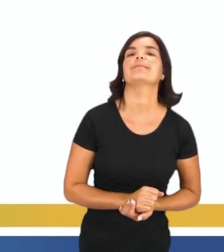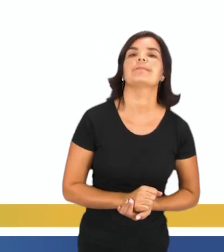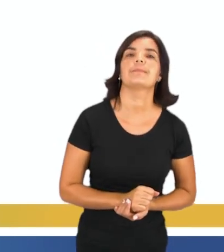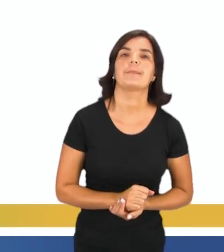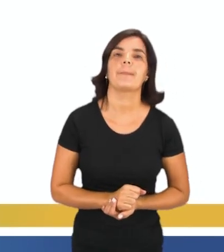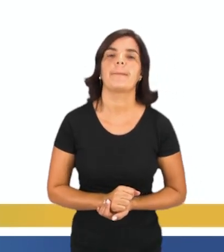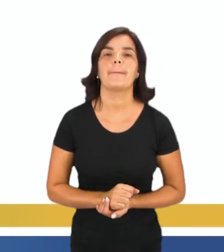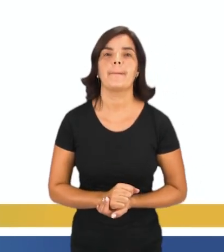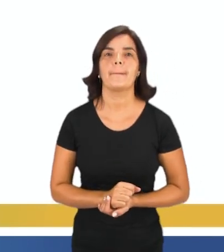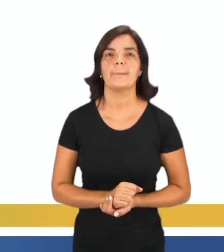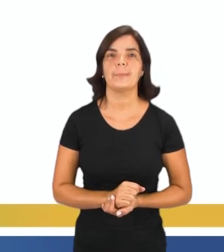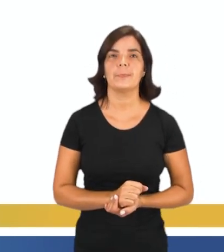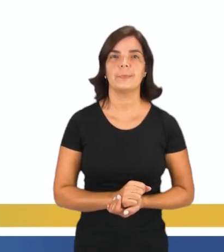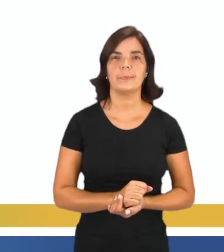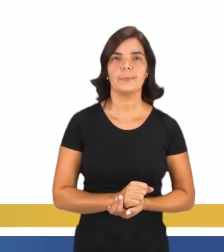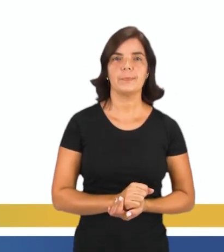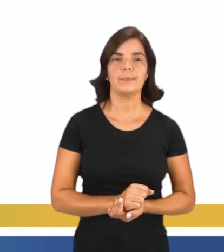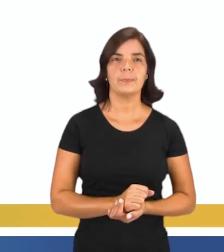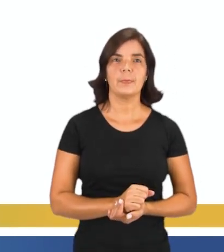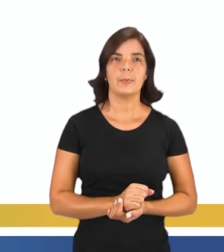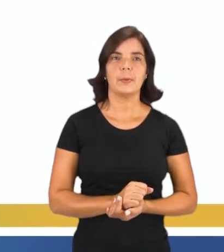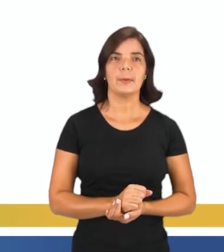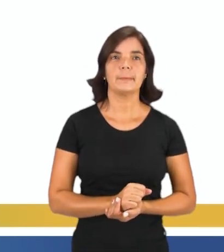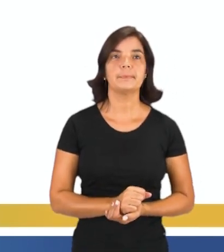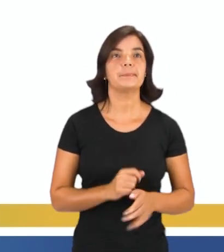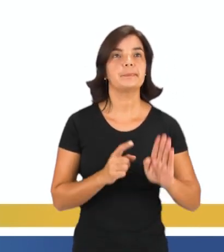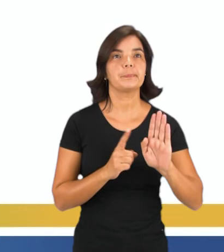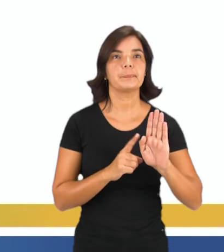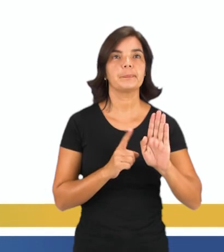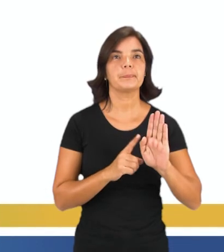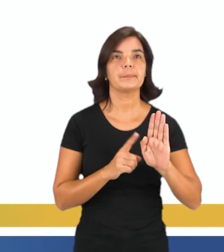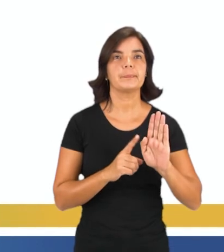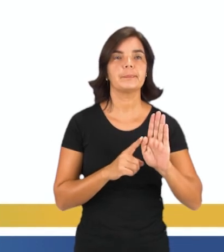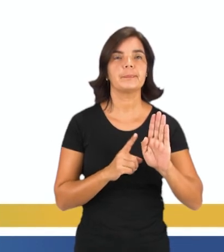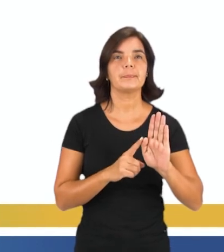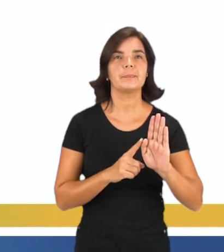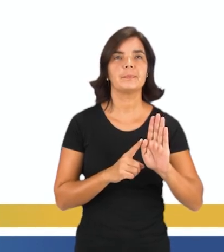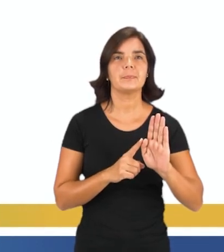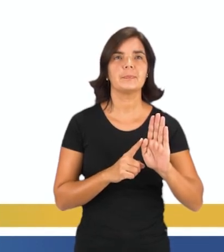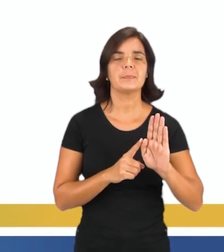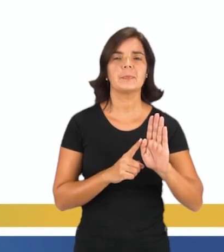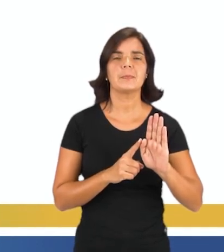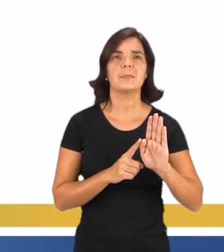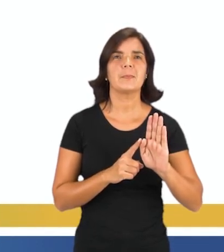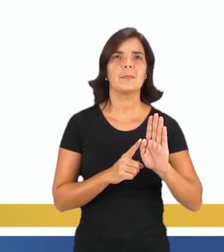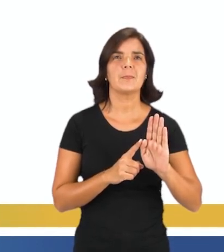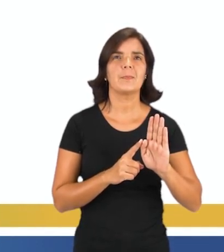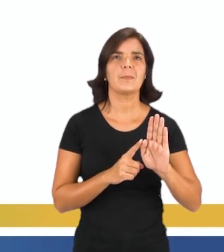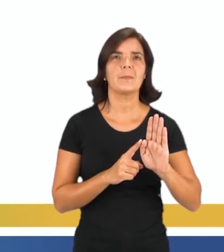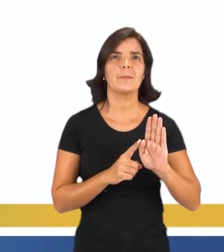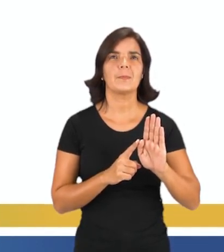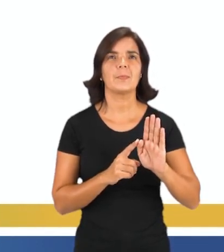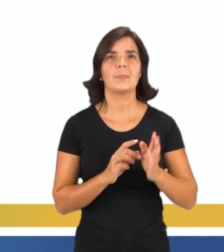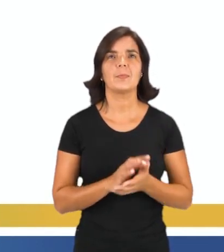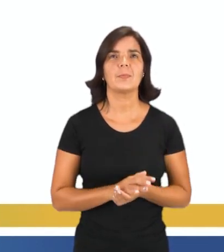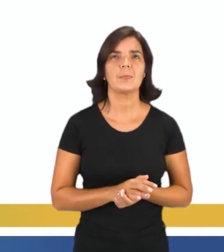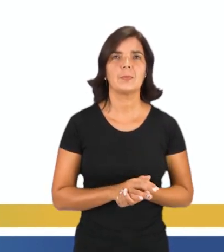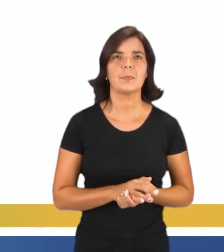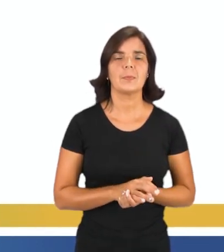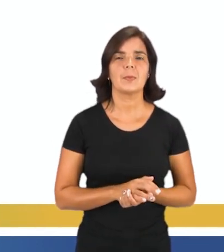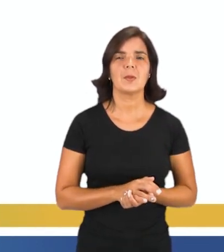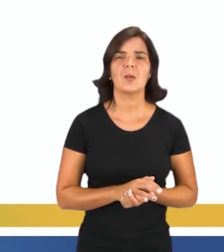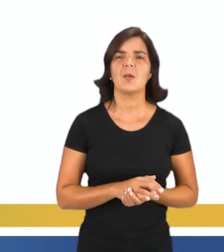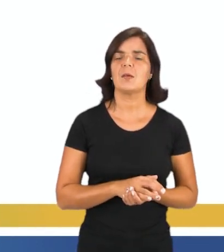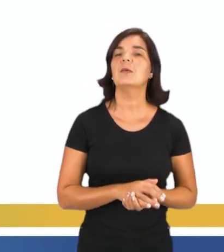tua. Tu não tem uma maleta azul? Letra B. Que desordem! De quem são todos